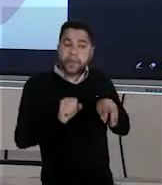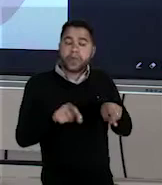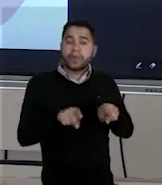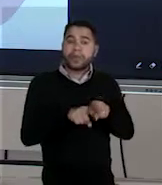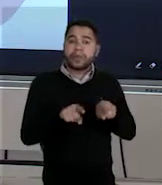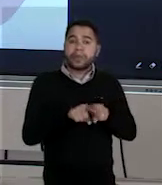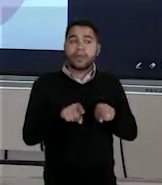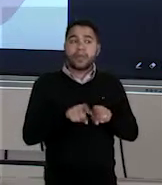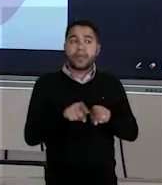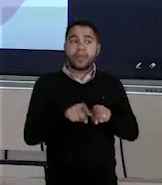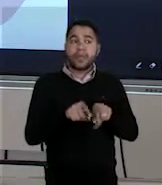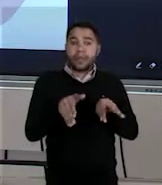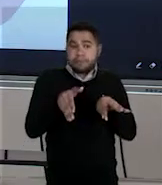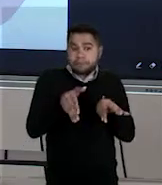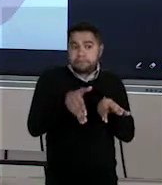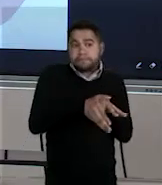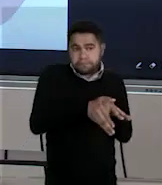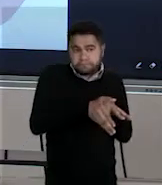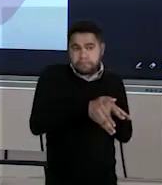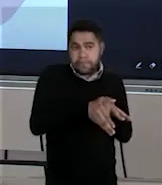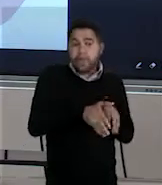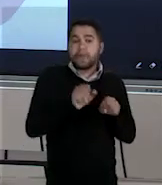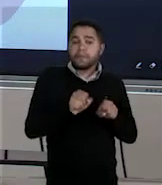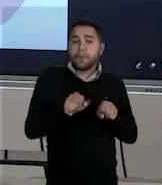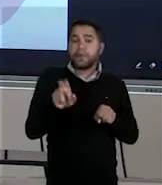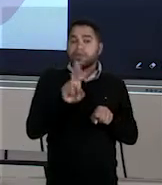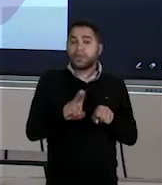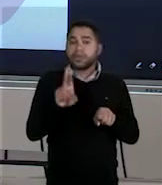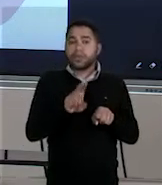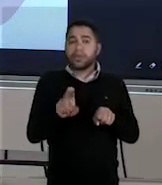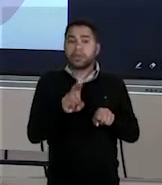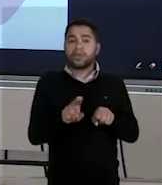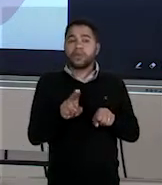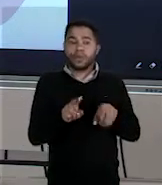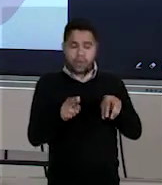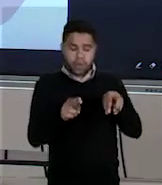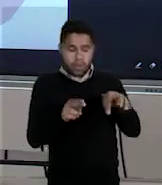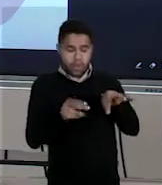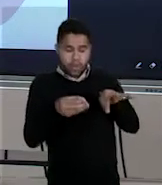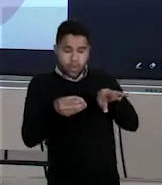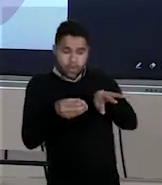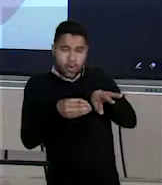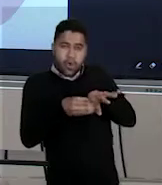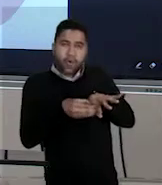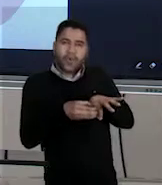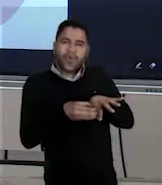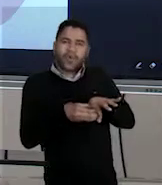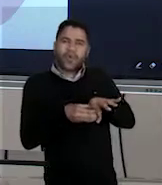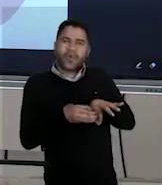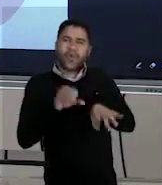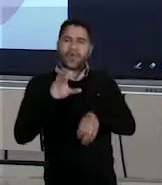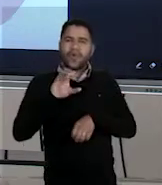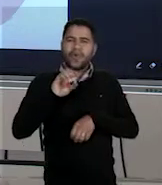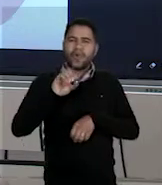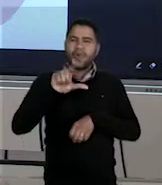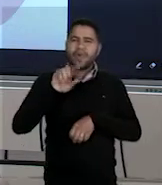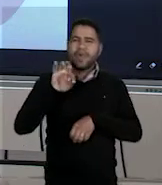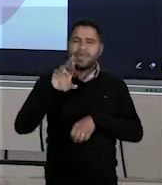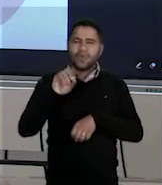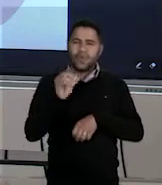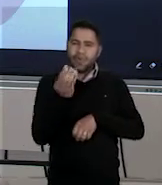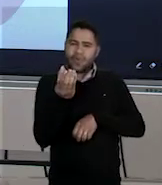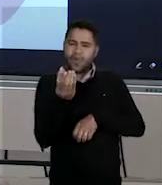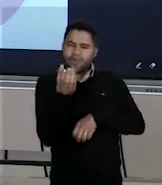usar absorventes externos, você pode utilizar também coletores menstruais, que tem aquela forma